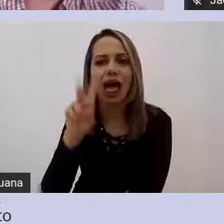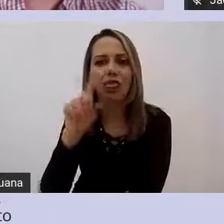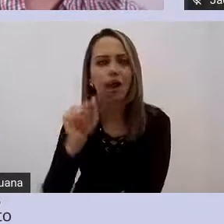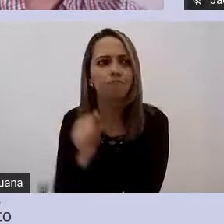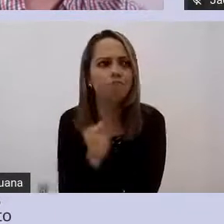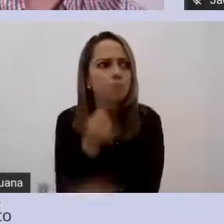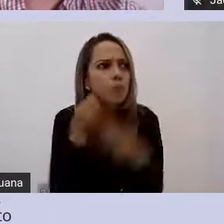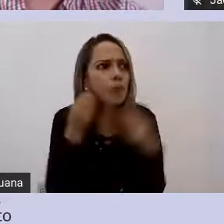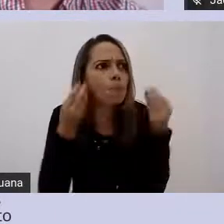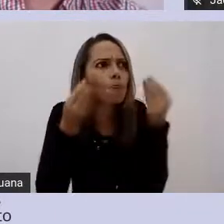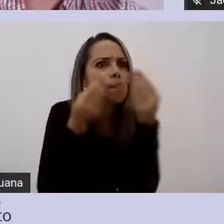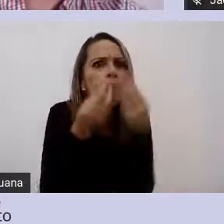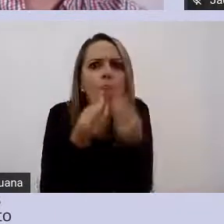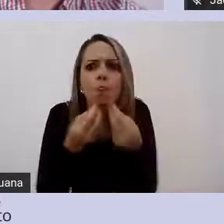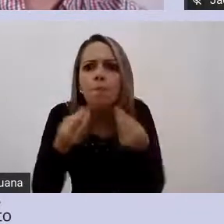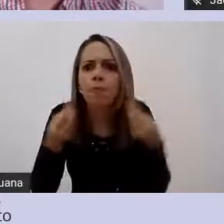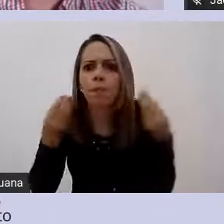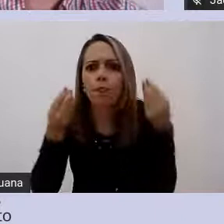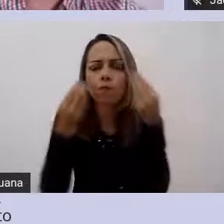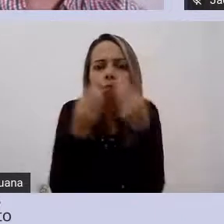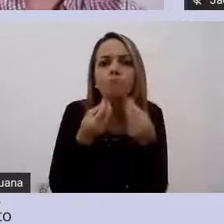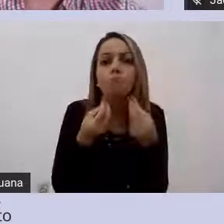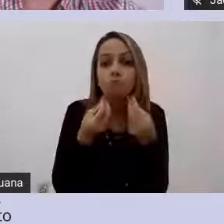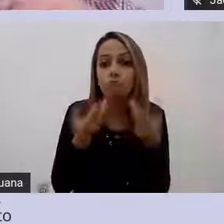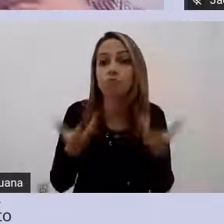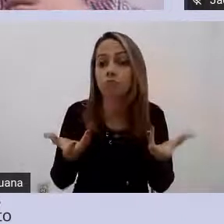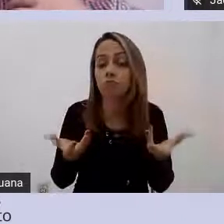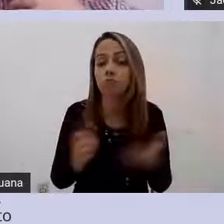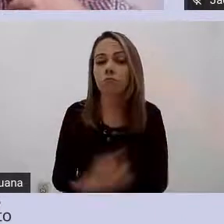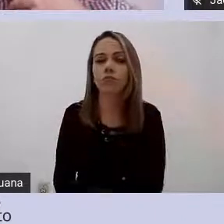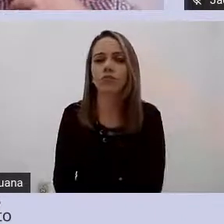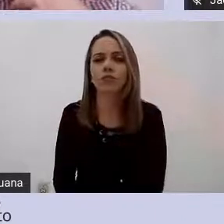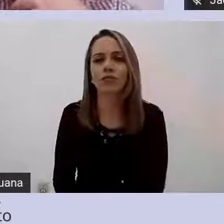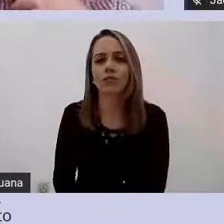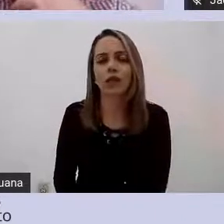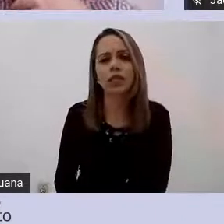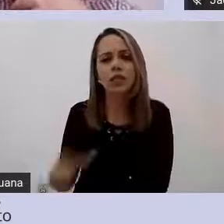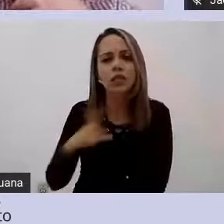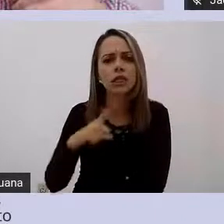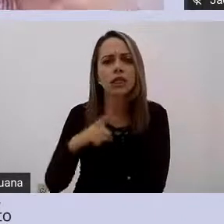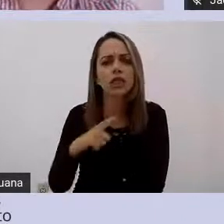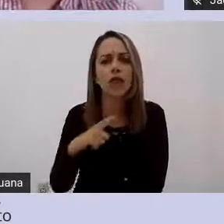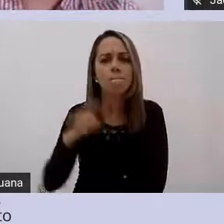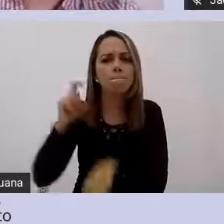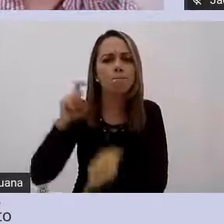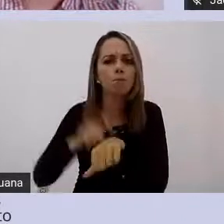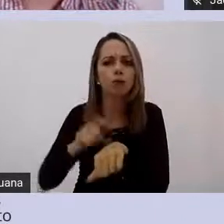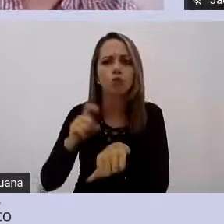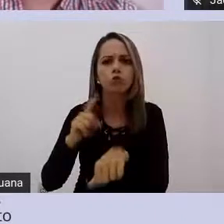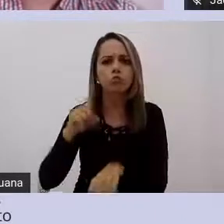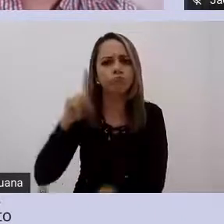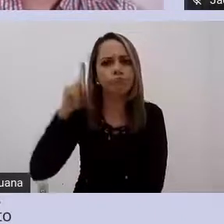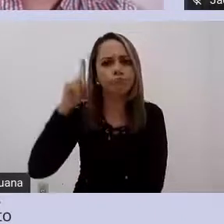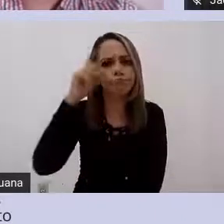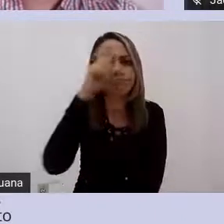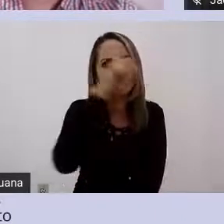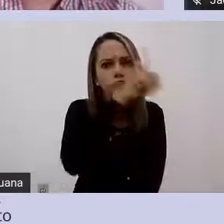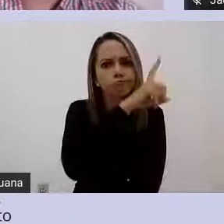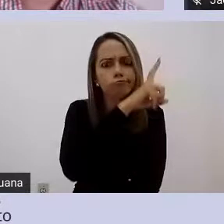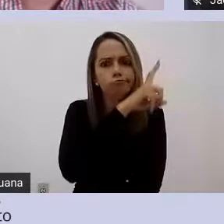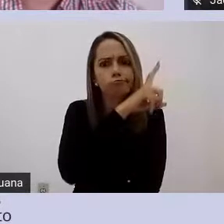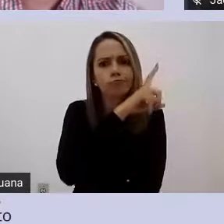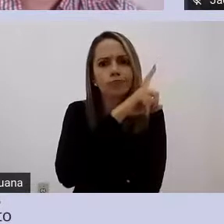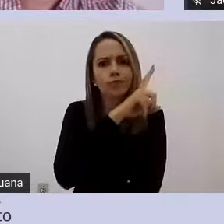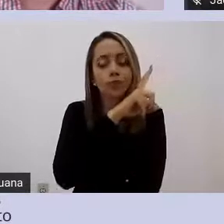ficar, quando a gente tem as situações extremas, elas começam a ficar muito claras para a